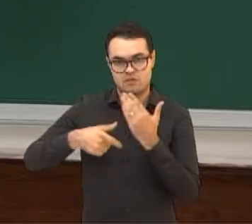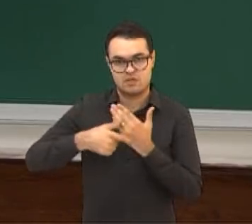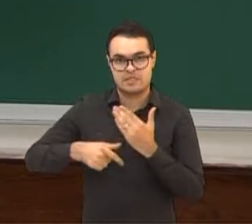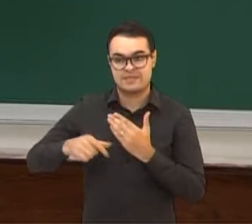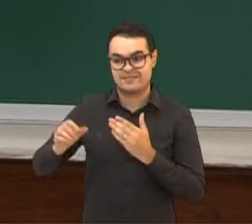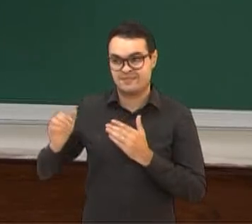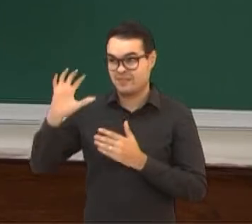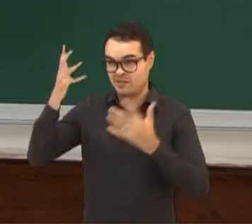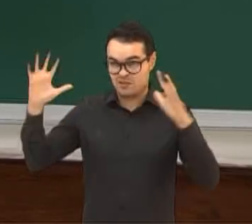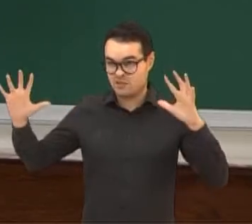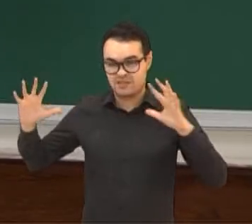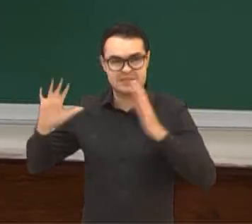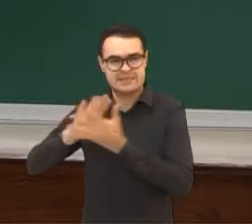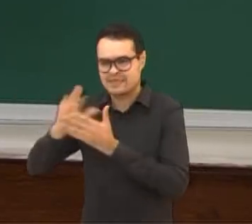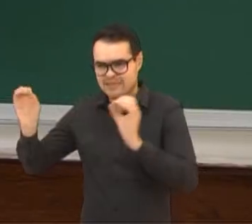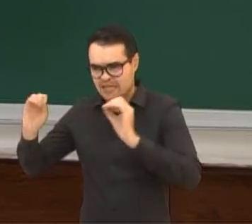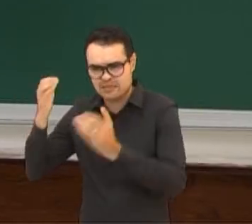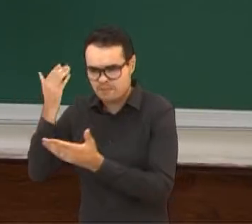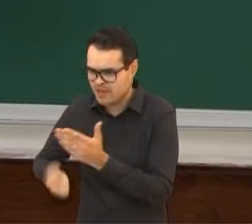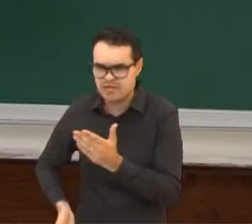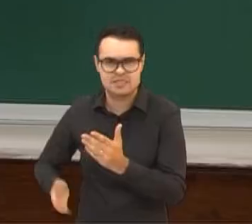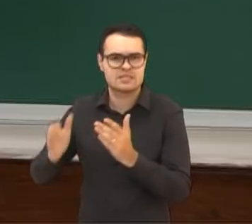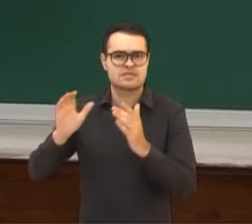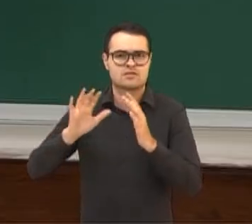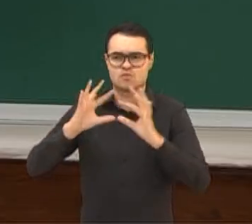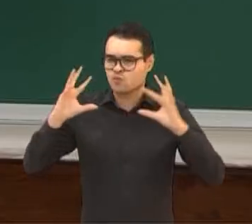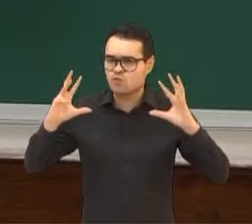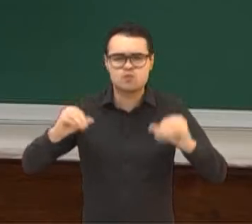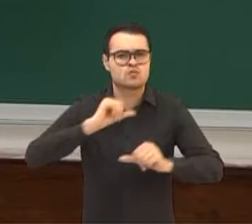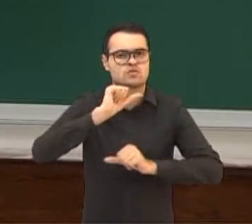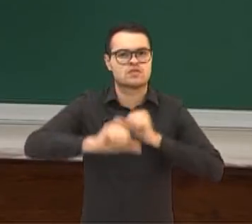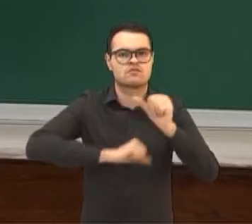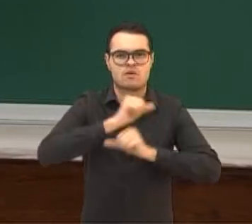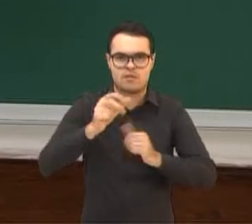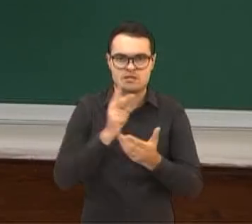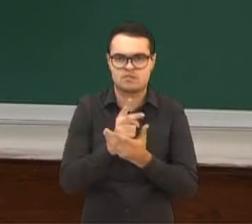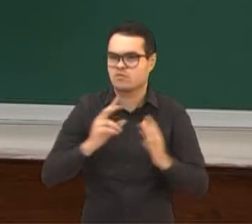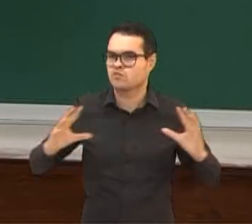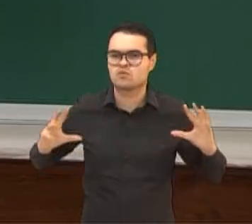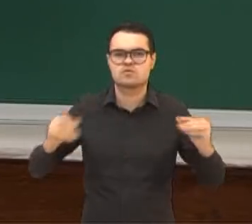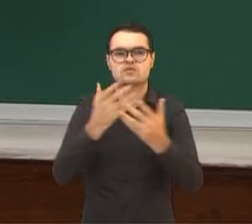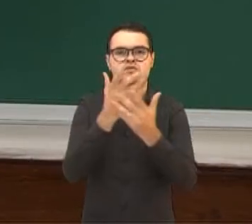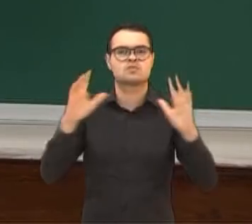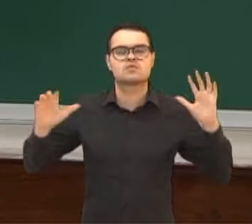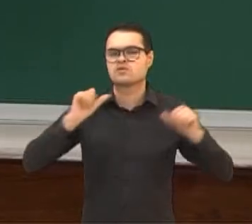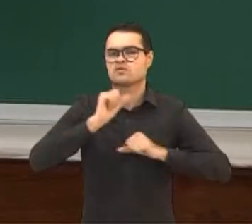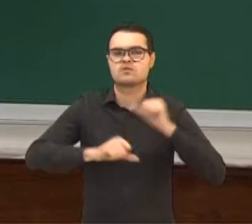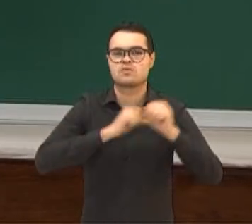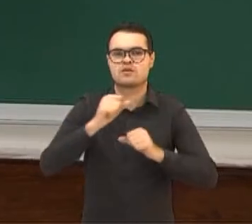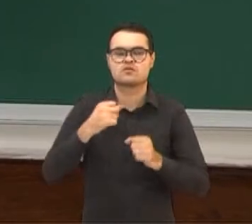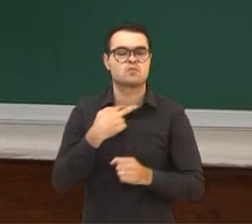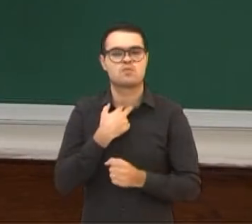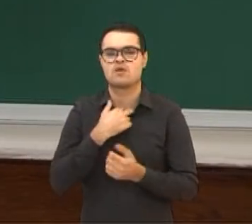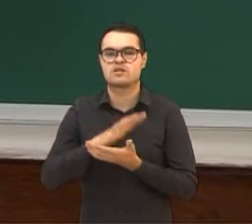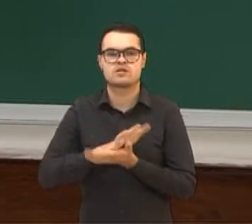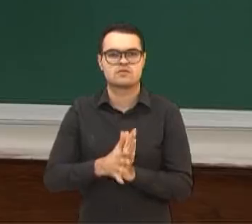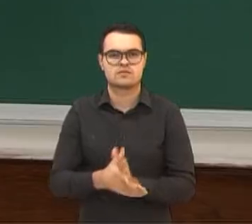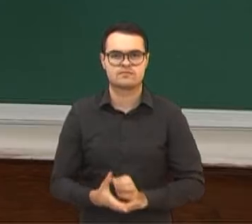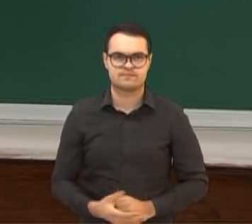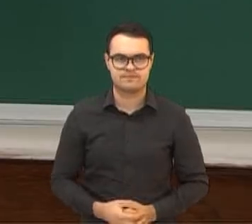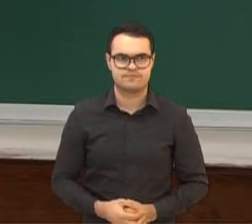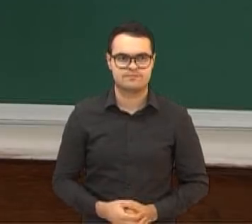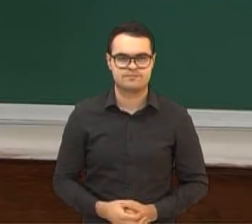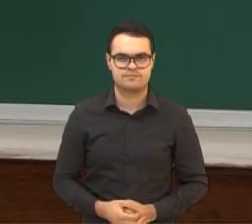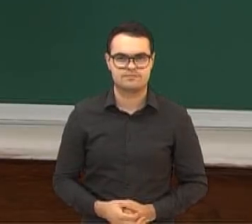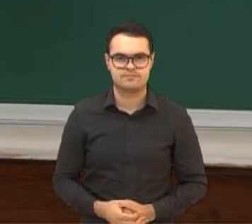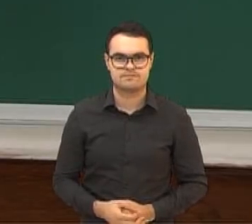perde, nada se cria, tudo se transforma, a matéria está em constante transformação e não pode ser destruída.